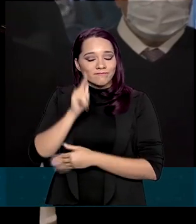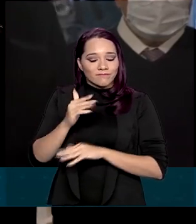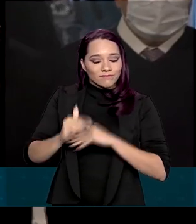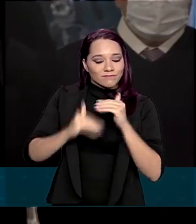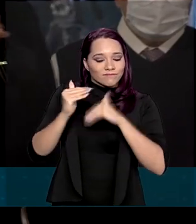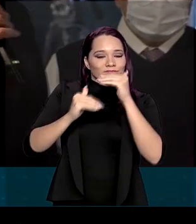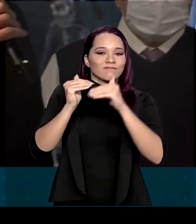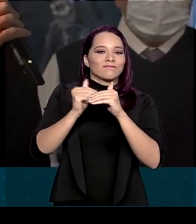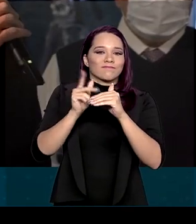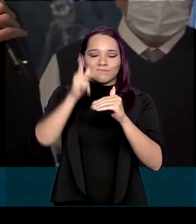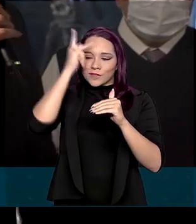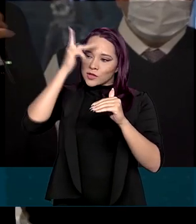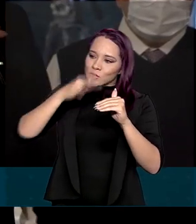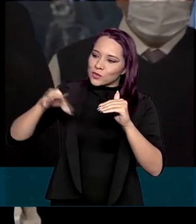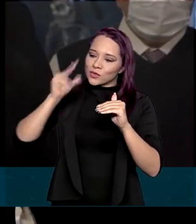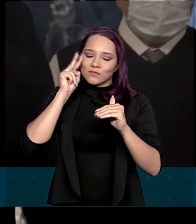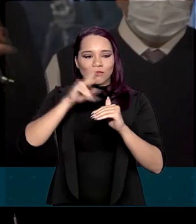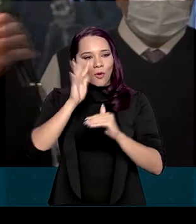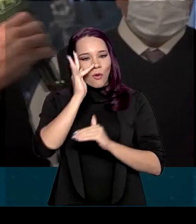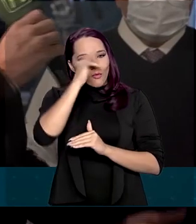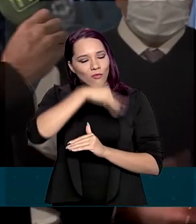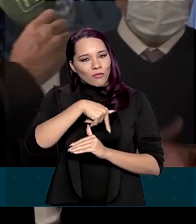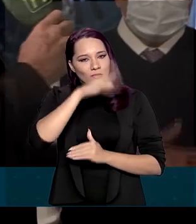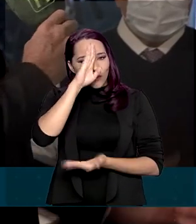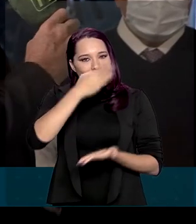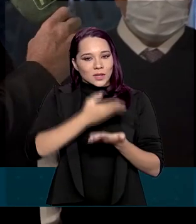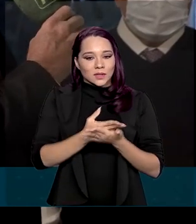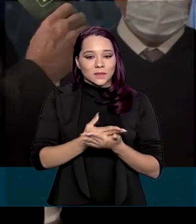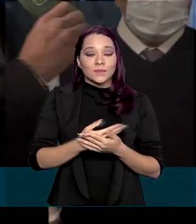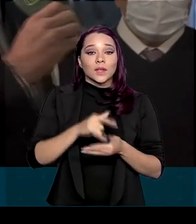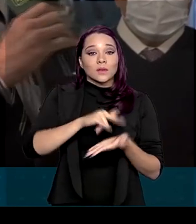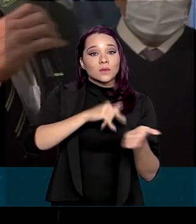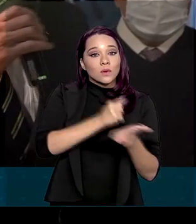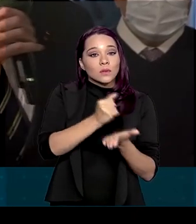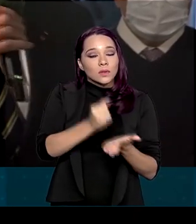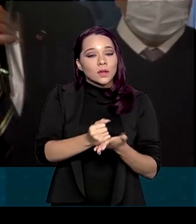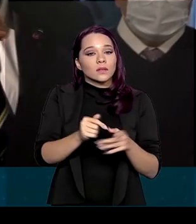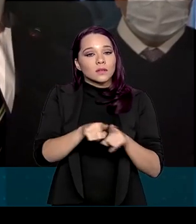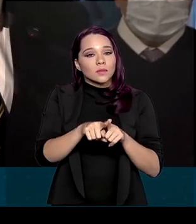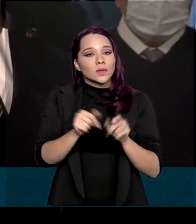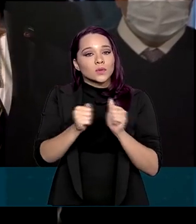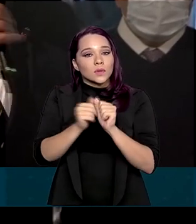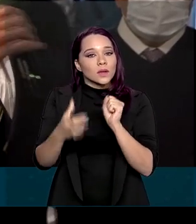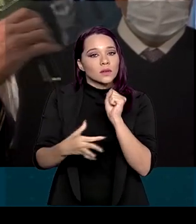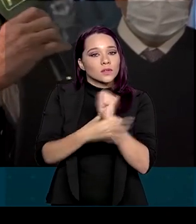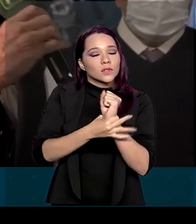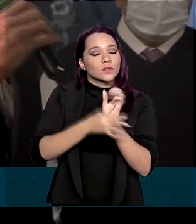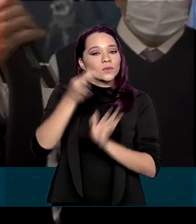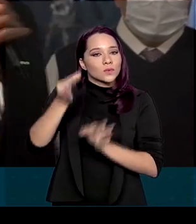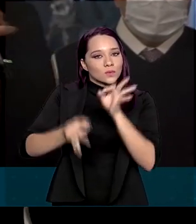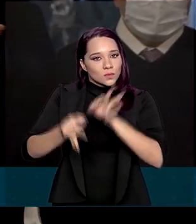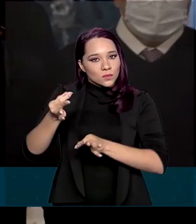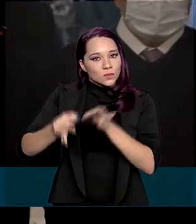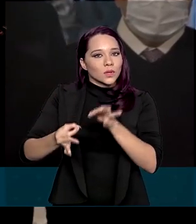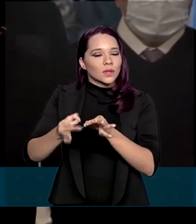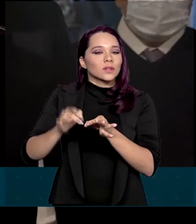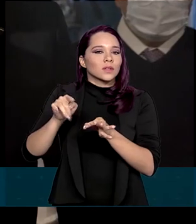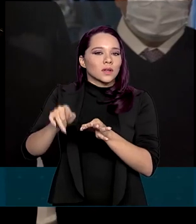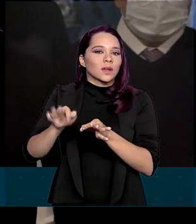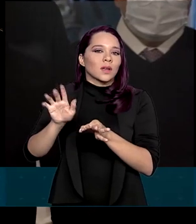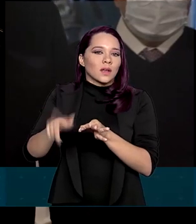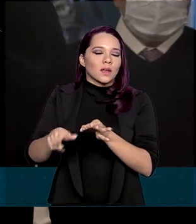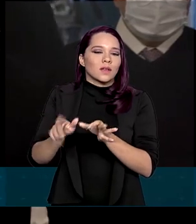nossa confiança e os contratos com a estabilidade jurídica, a garantia jurídica, são feitos quase